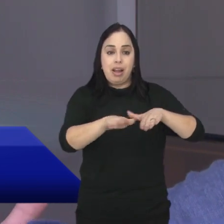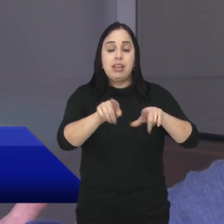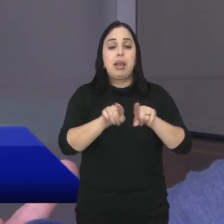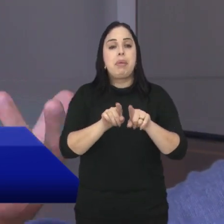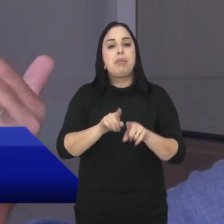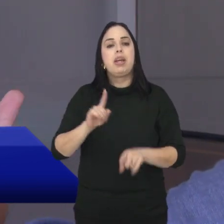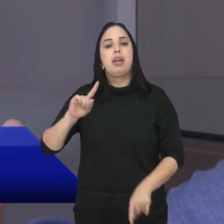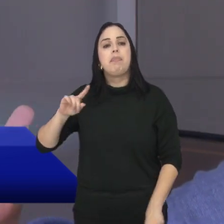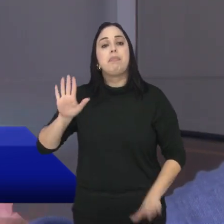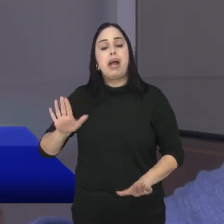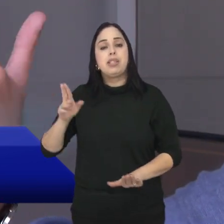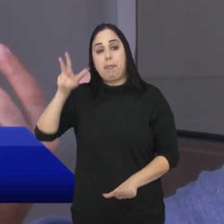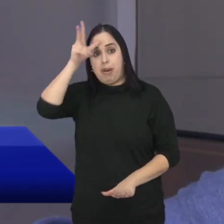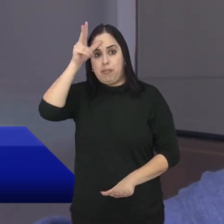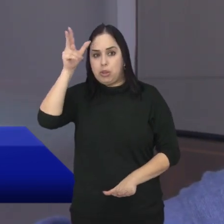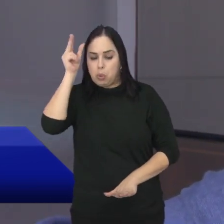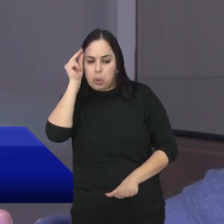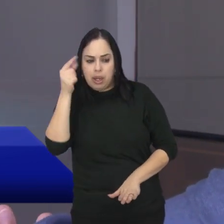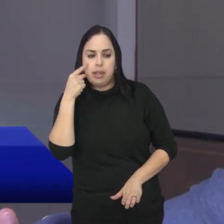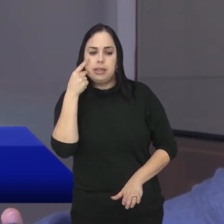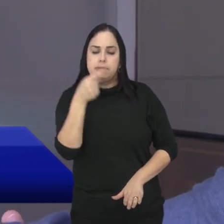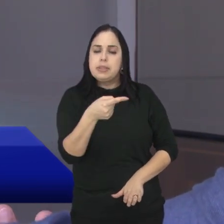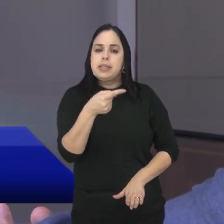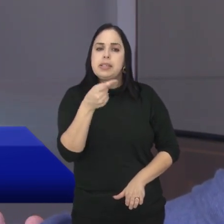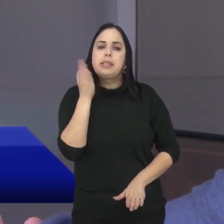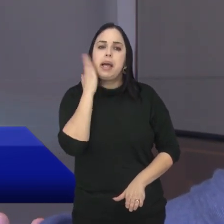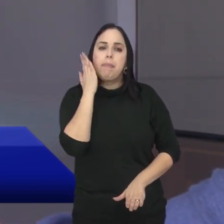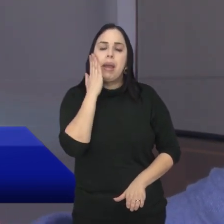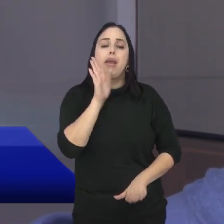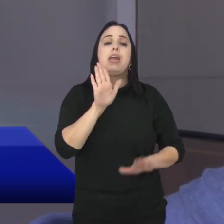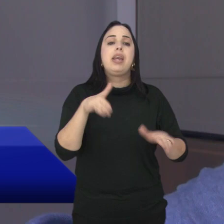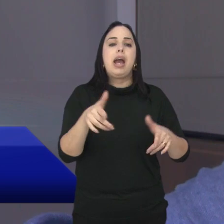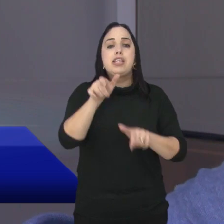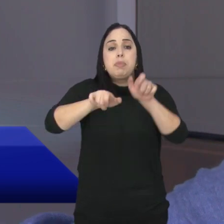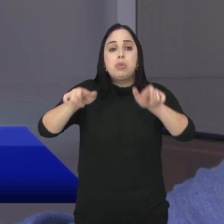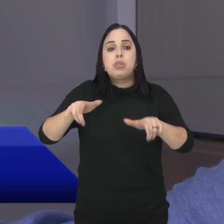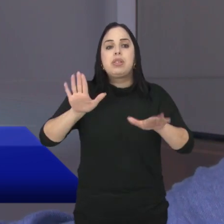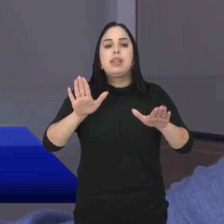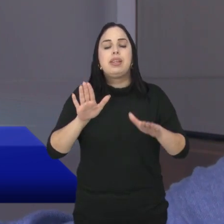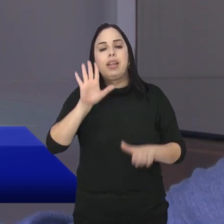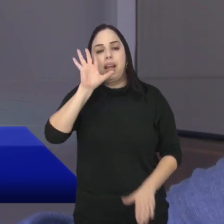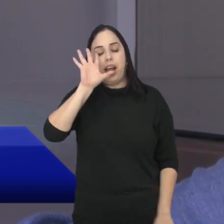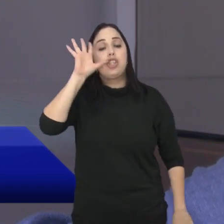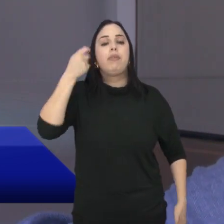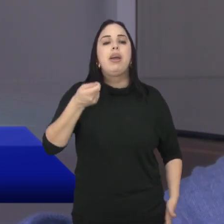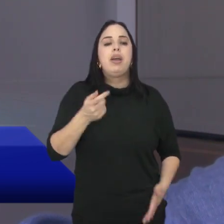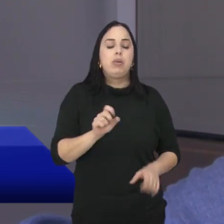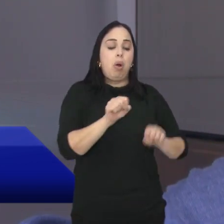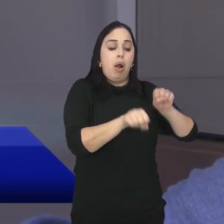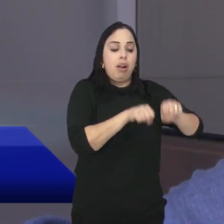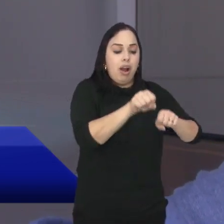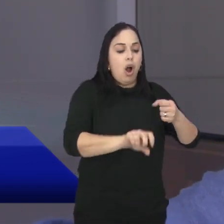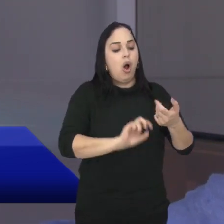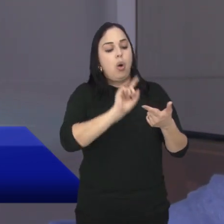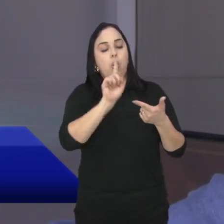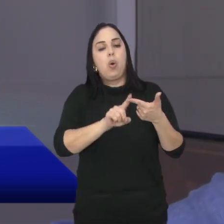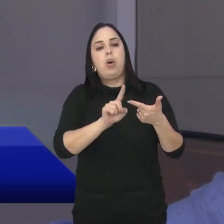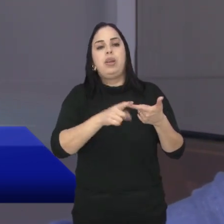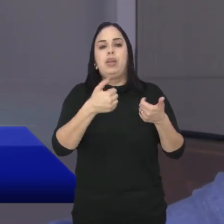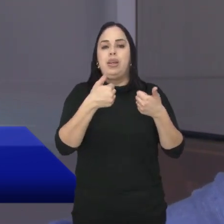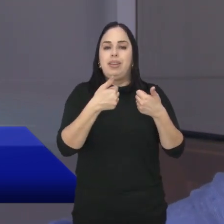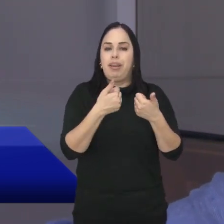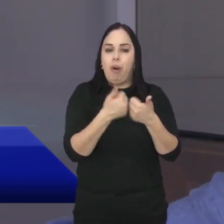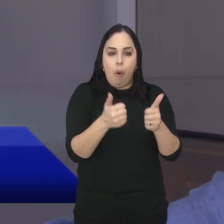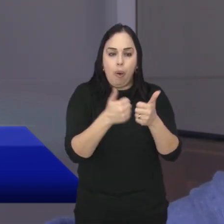uma questão não só do poder público, mas também do usuário, que ele possa optar qual modo de transporte ele quer ir, seja do veículo individual, seja do transporte